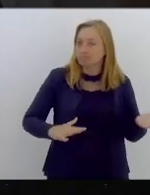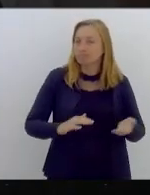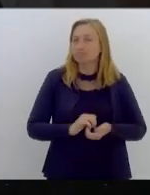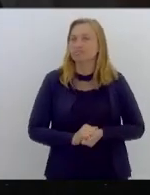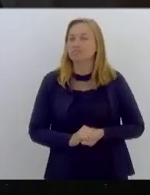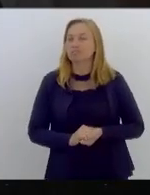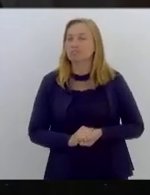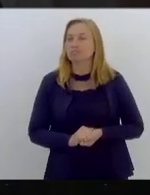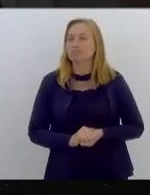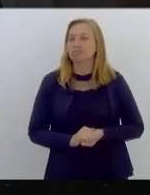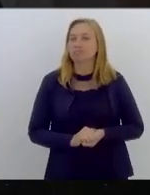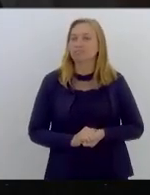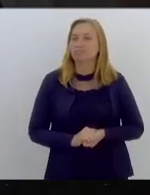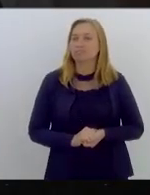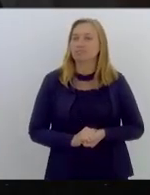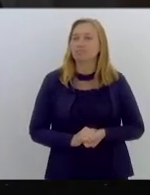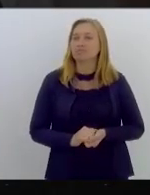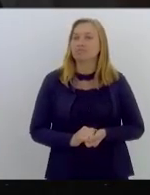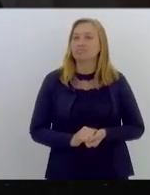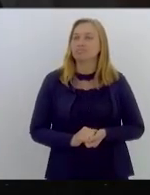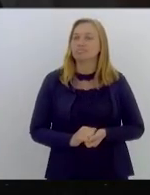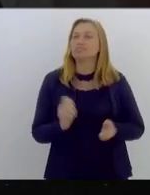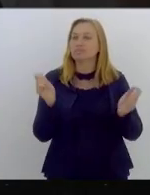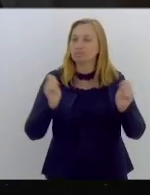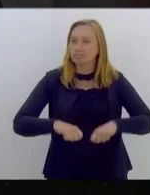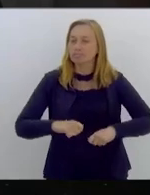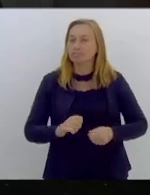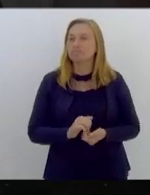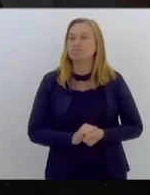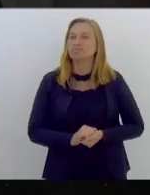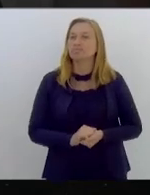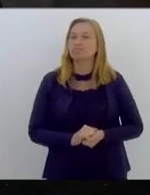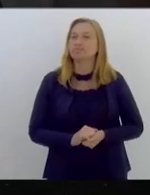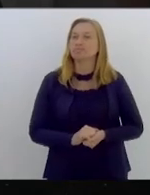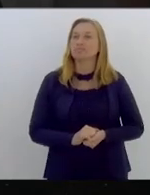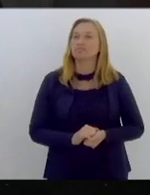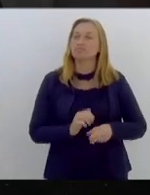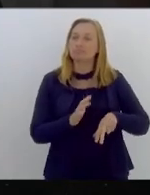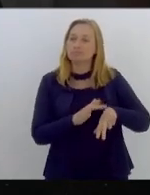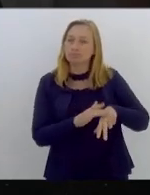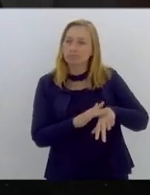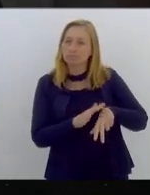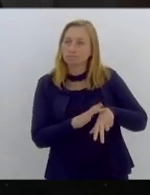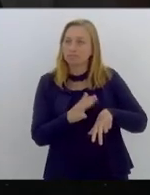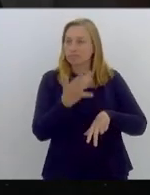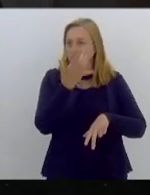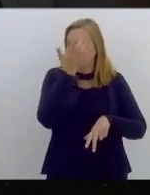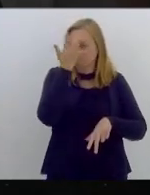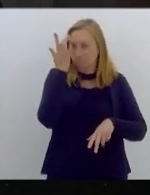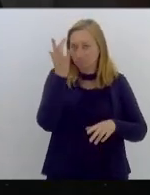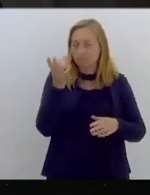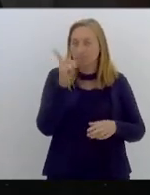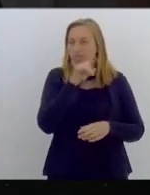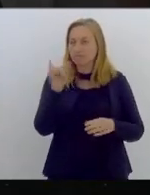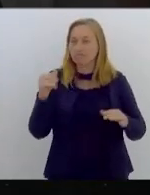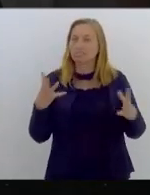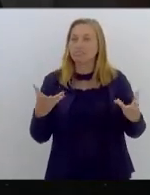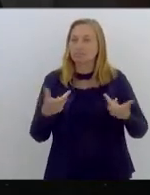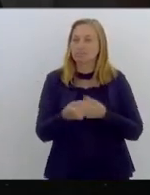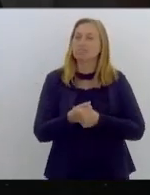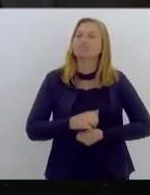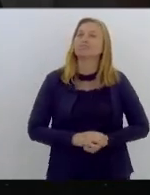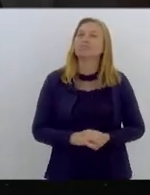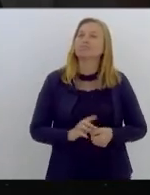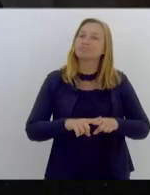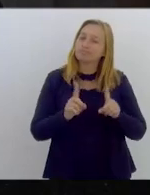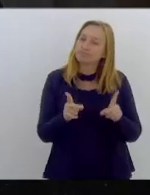no melhor sentido do verbo, a potencialidade dos pacientes em saúde mental. Então, foi um dia glorioso, uma manhã gloriosa.